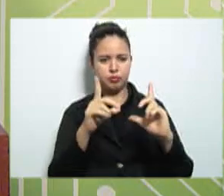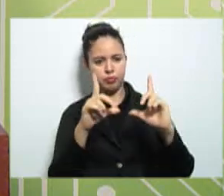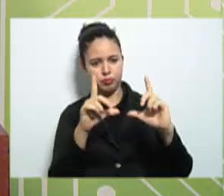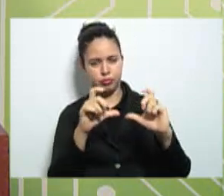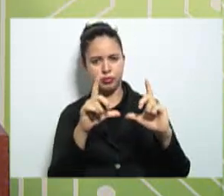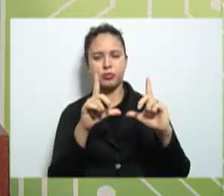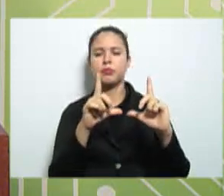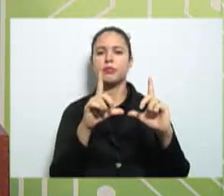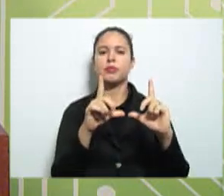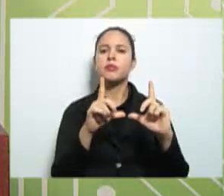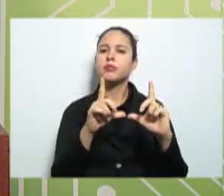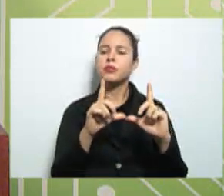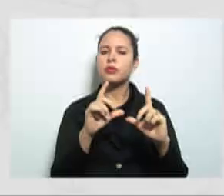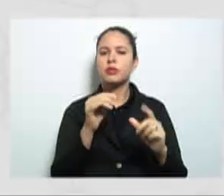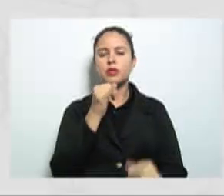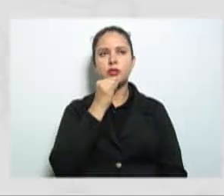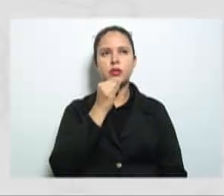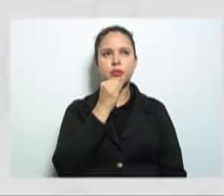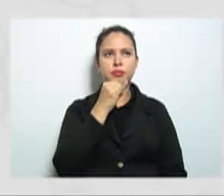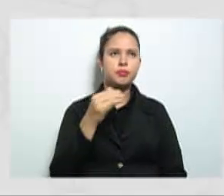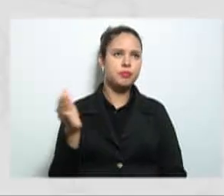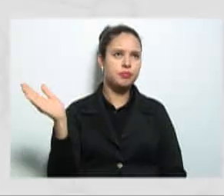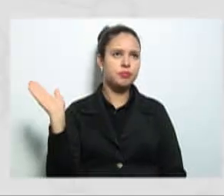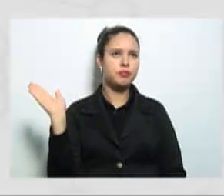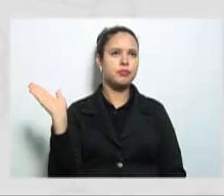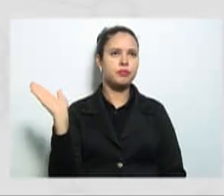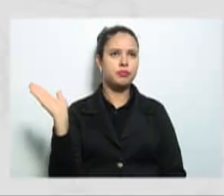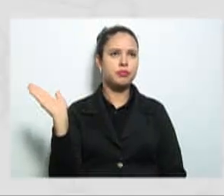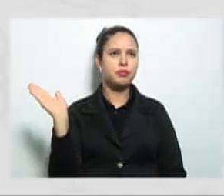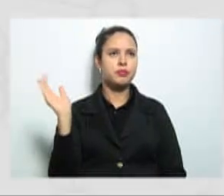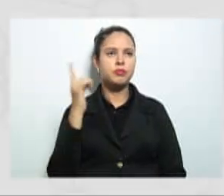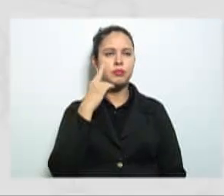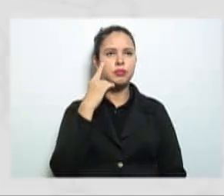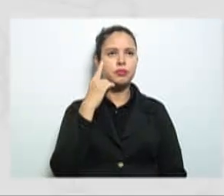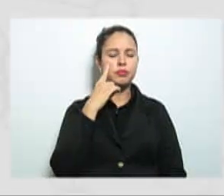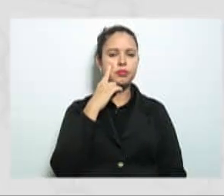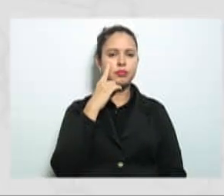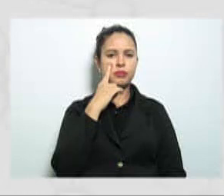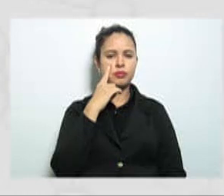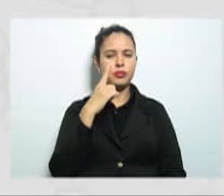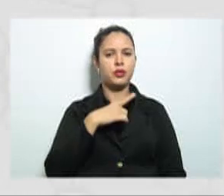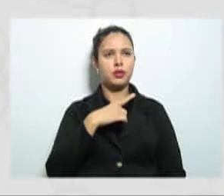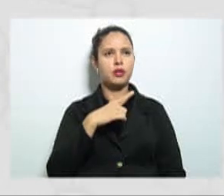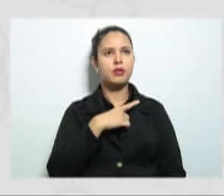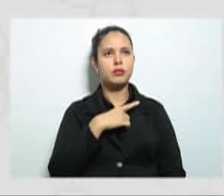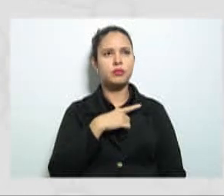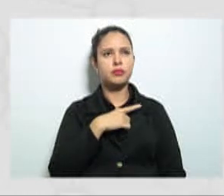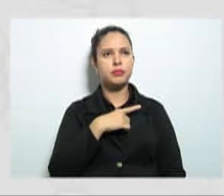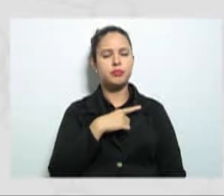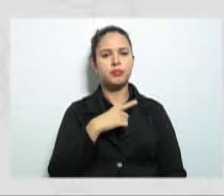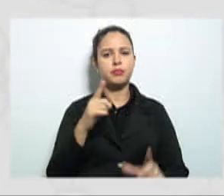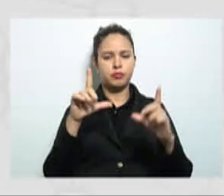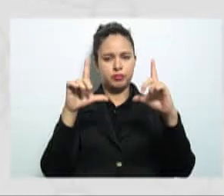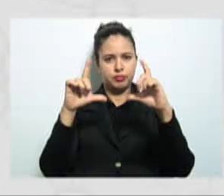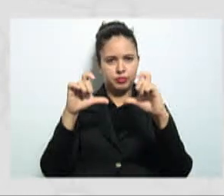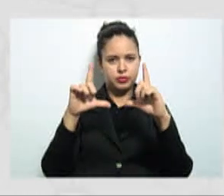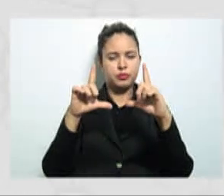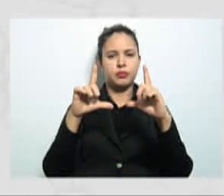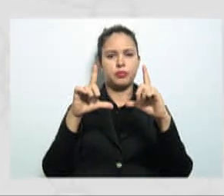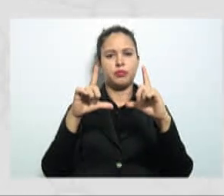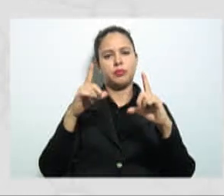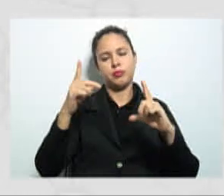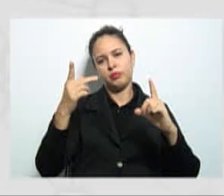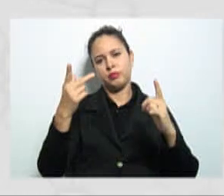uma foto. Exemplo dessa charge aqui, né, que nós temos a figura de um